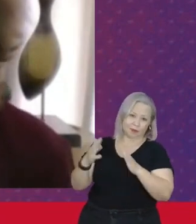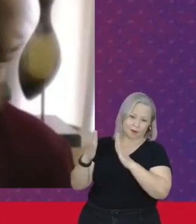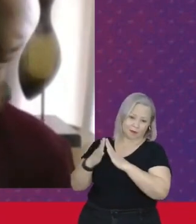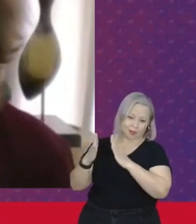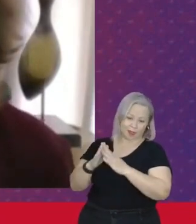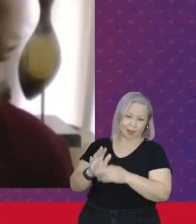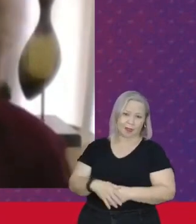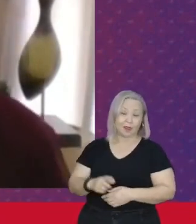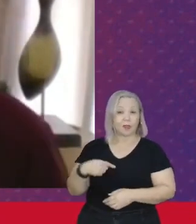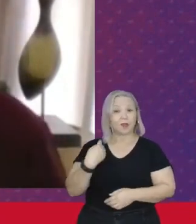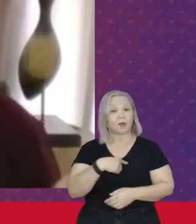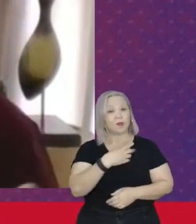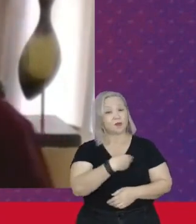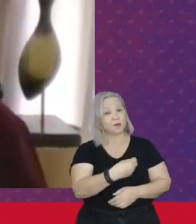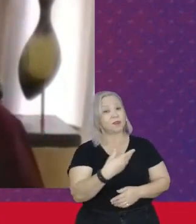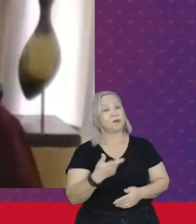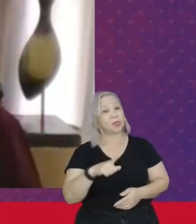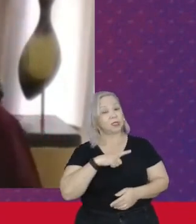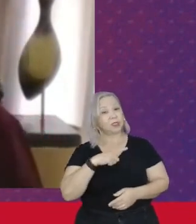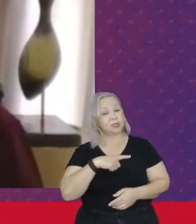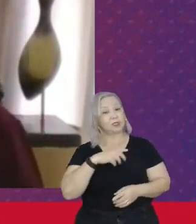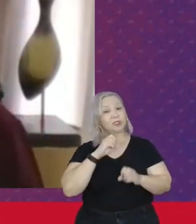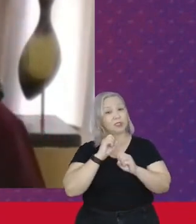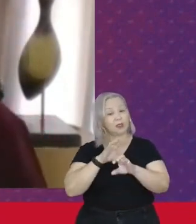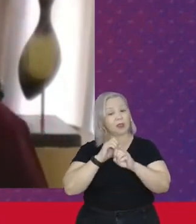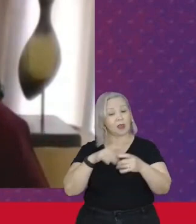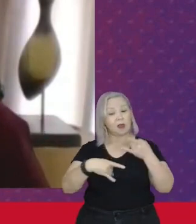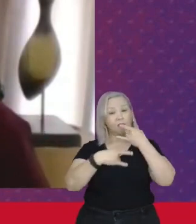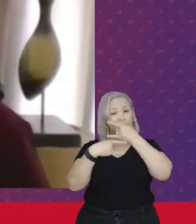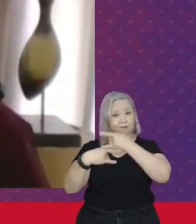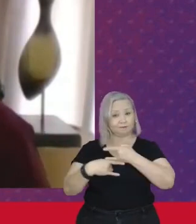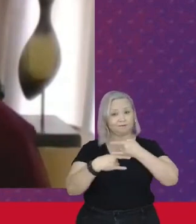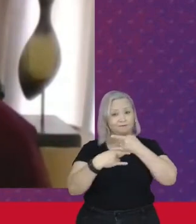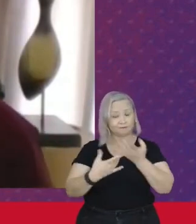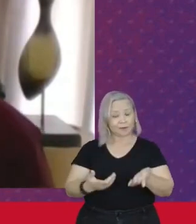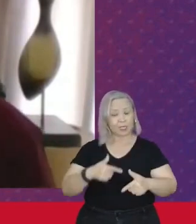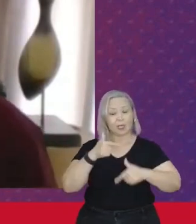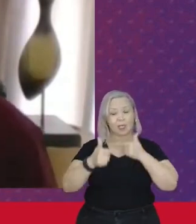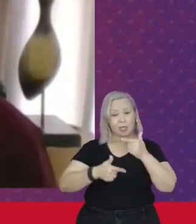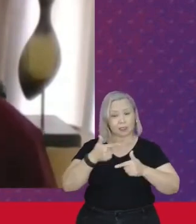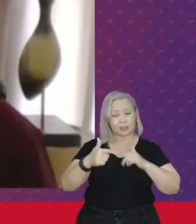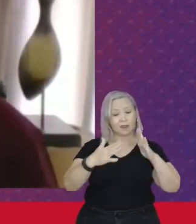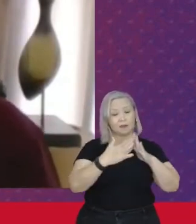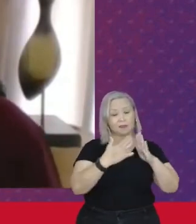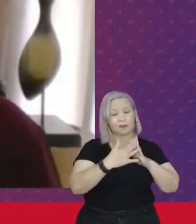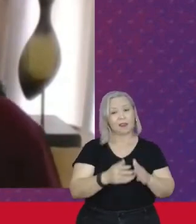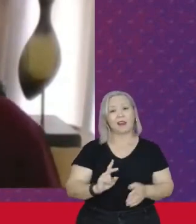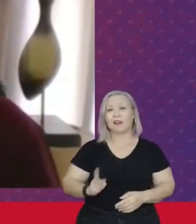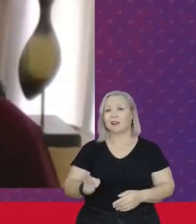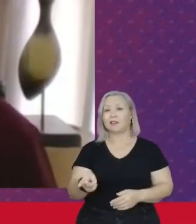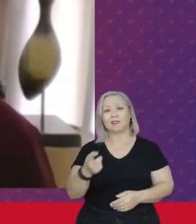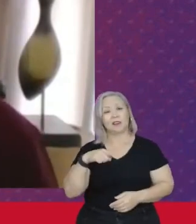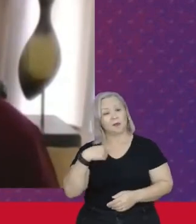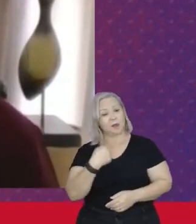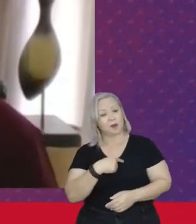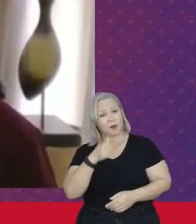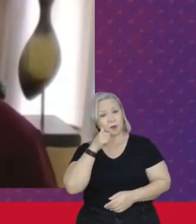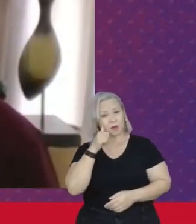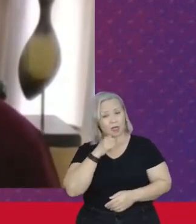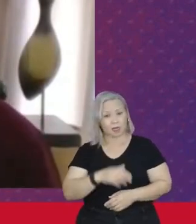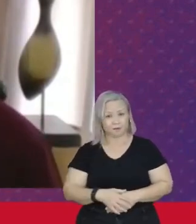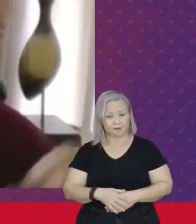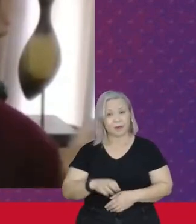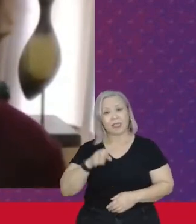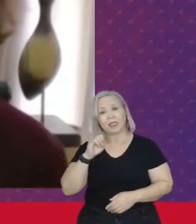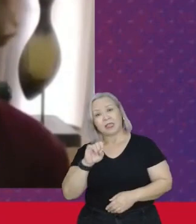nas suas escolas, as tarefas domésticas que com a nossa presença em casa recaem sempre em cima da gente. Quando a gente está fora de casa, alguém